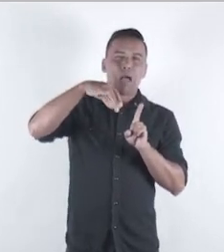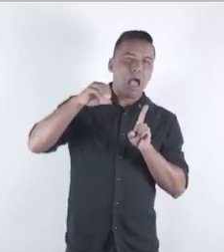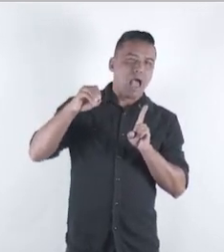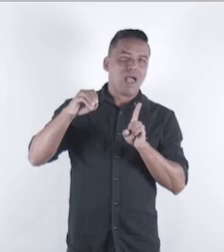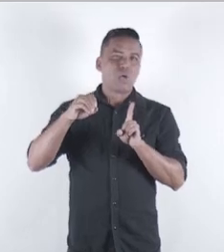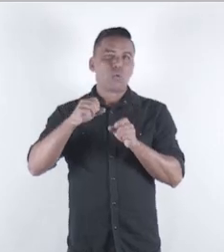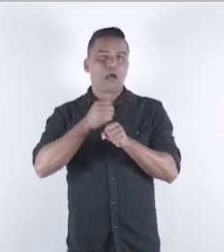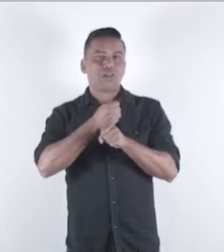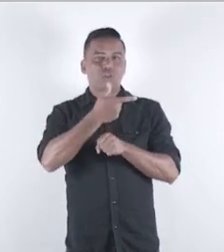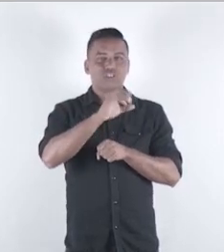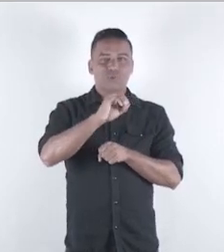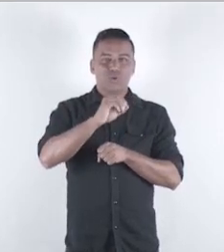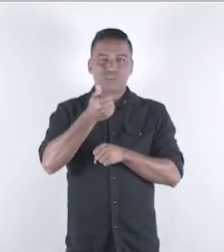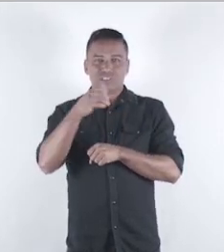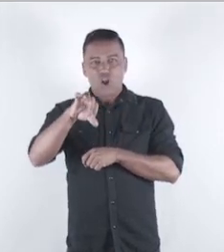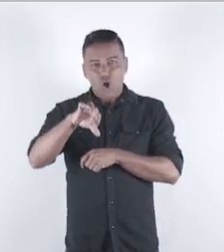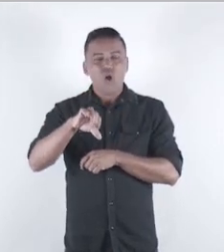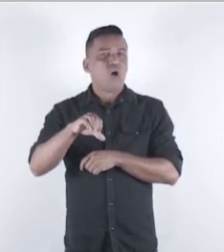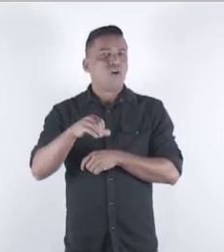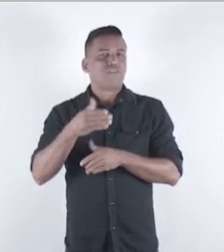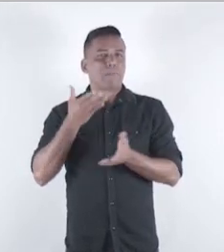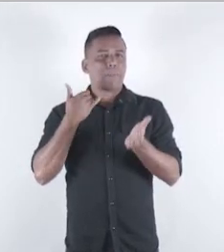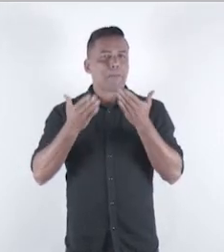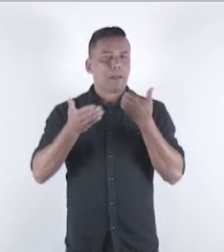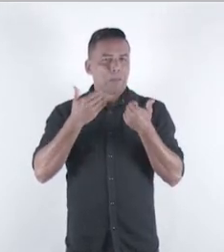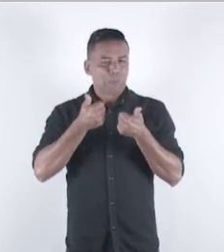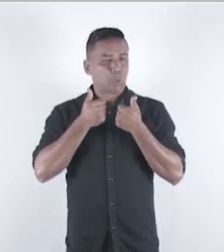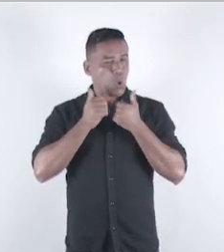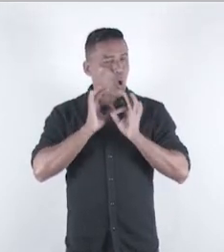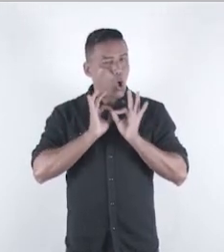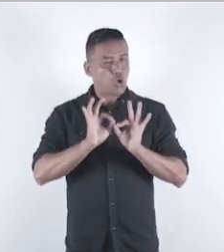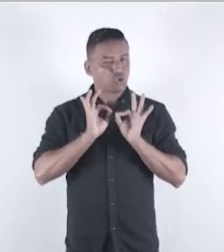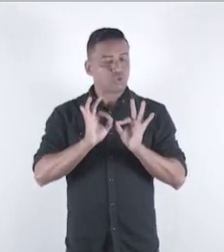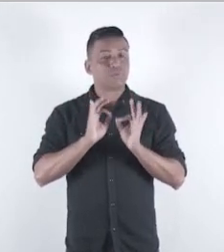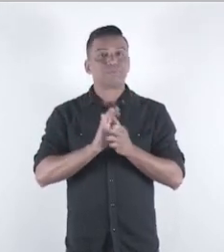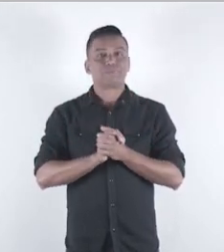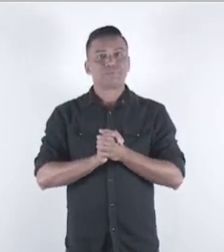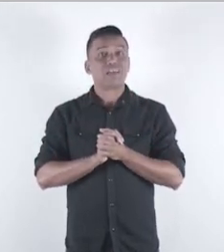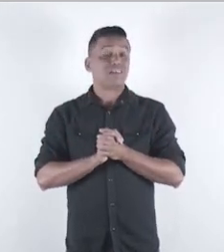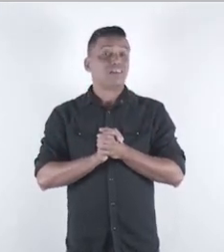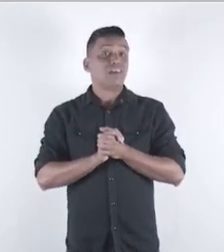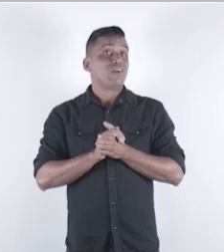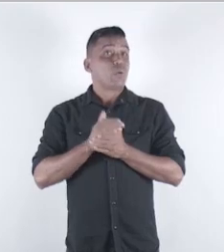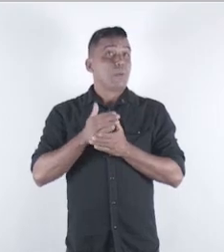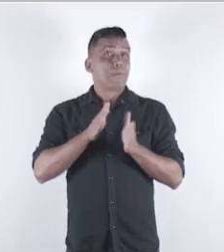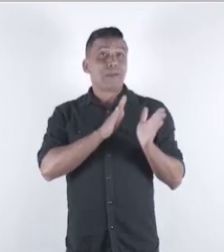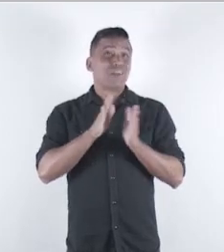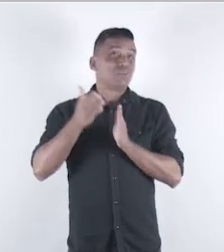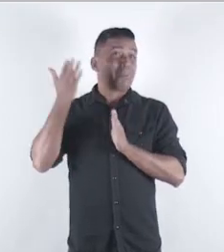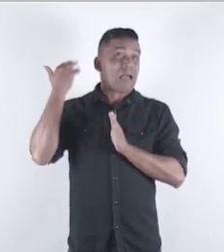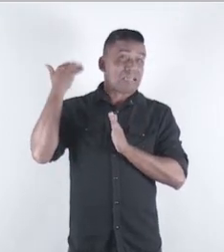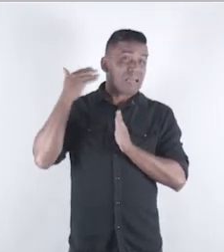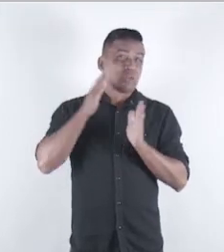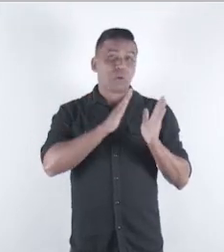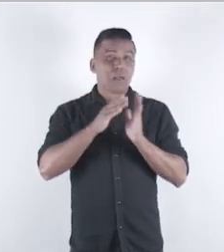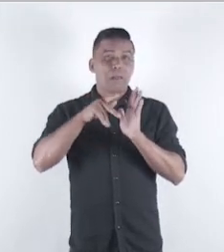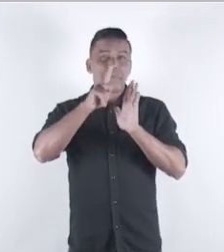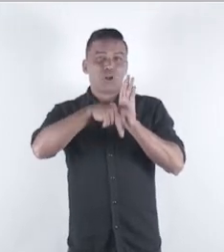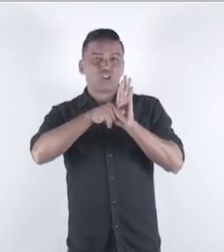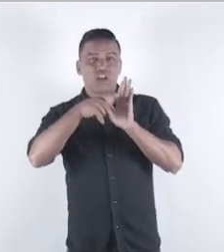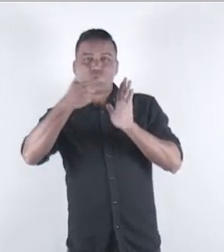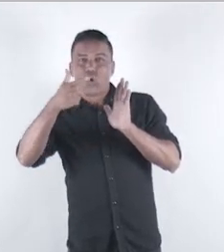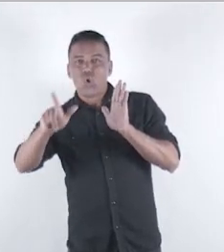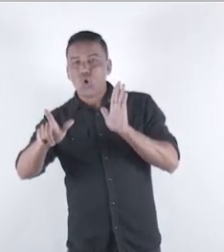se identificou bastante, o papo foi ótimo, e na época eu estava envolvido em outros projetos, inclusive